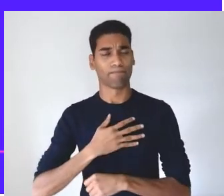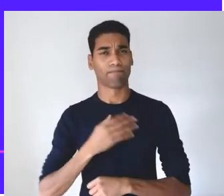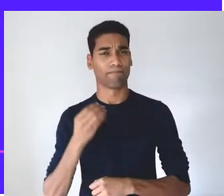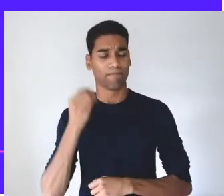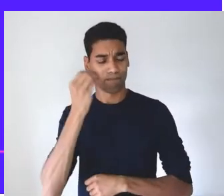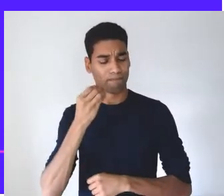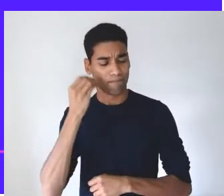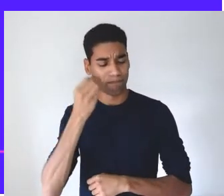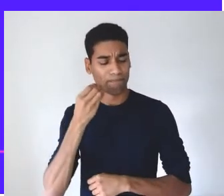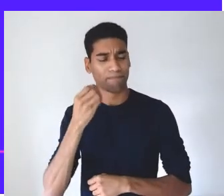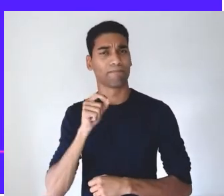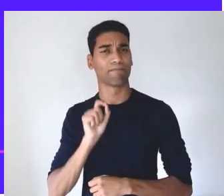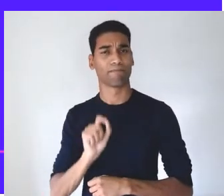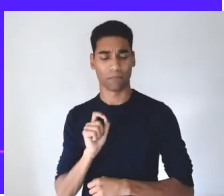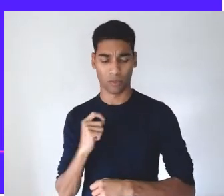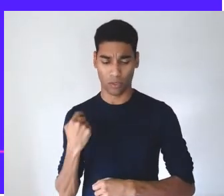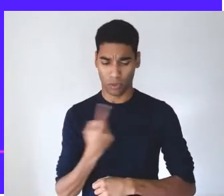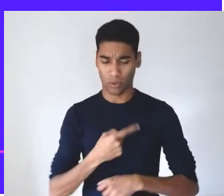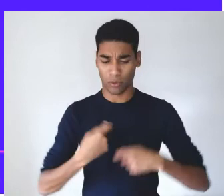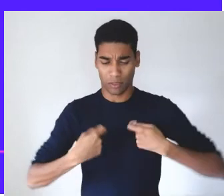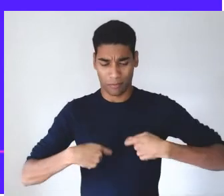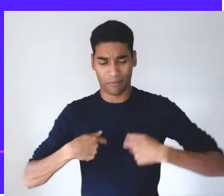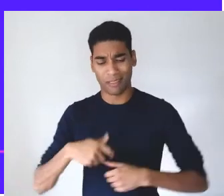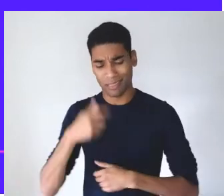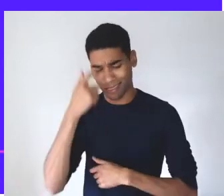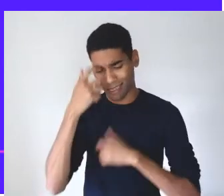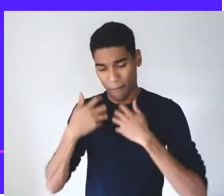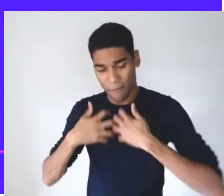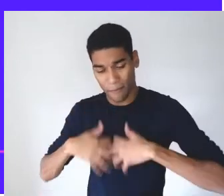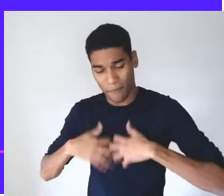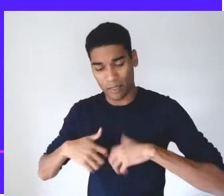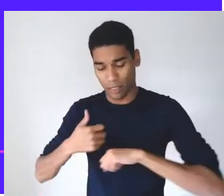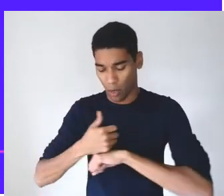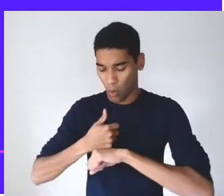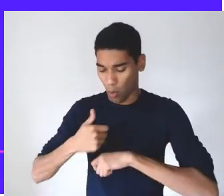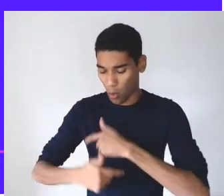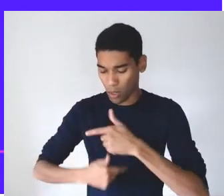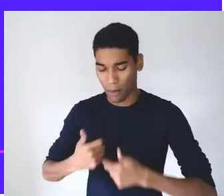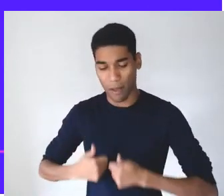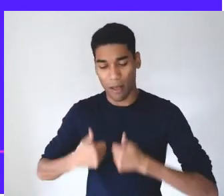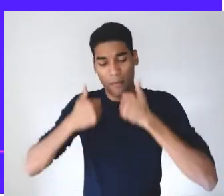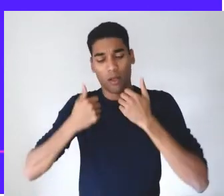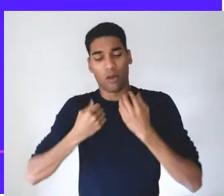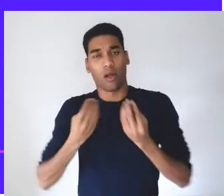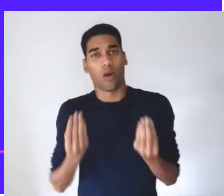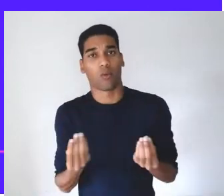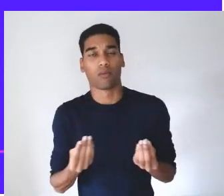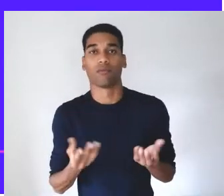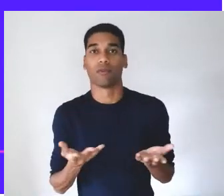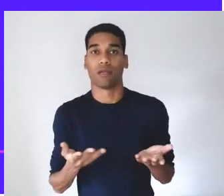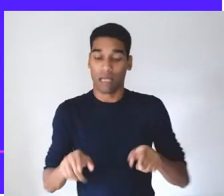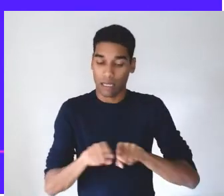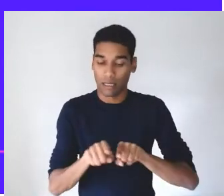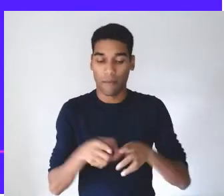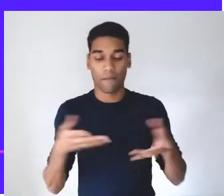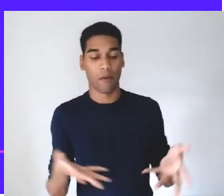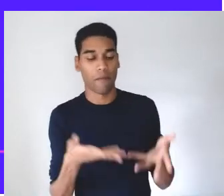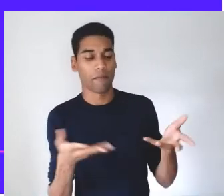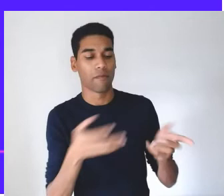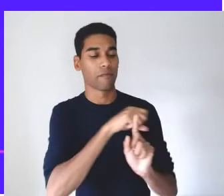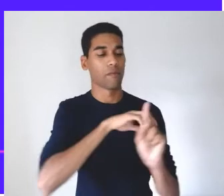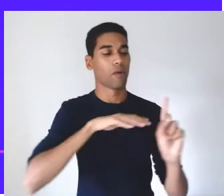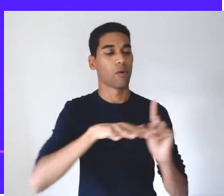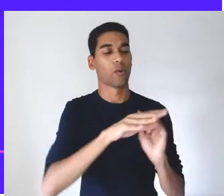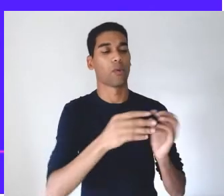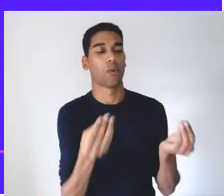como melhorar a nossa cobertura e também como engajar o público, né, para que as pessoas entendam a importância